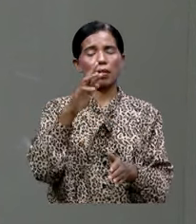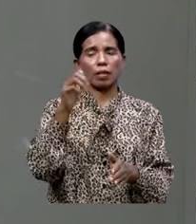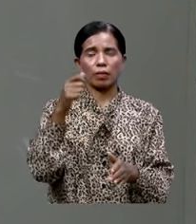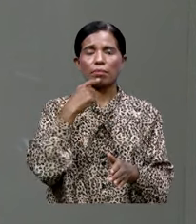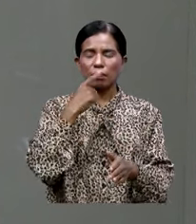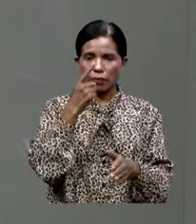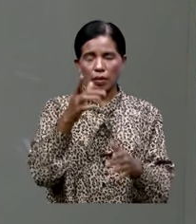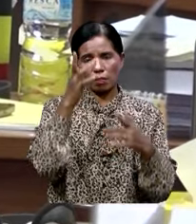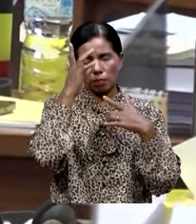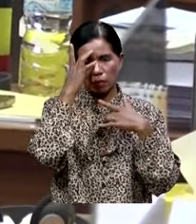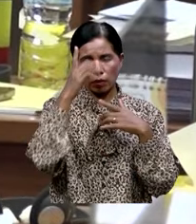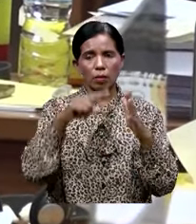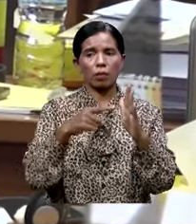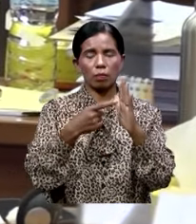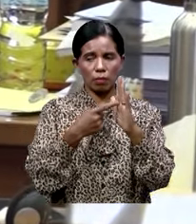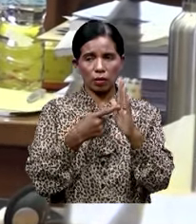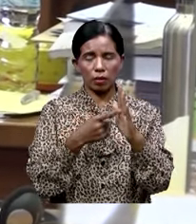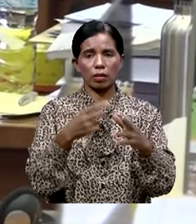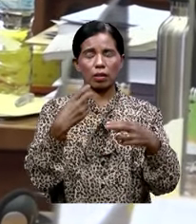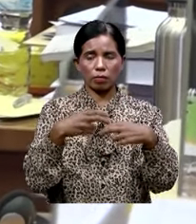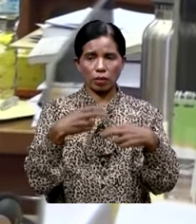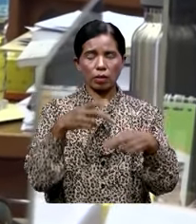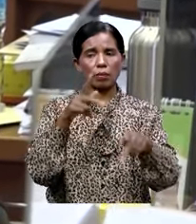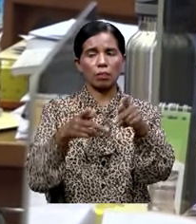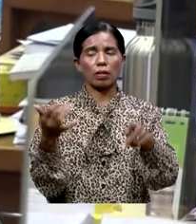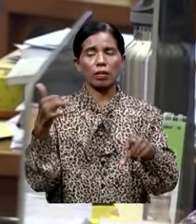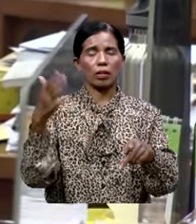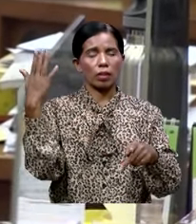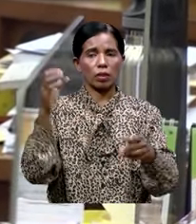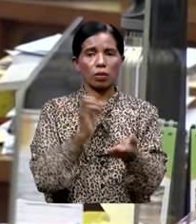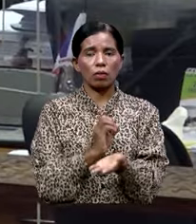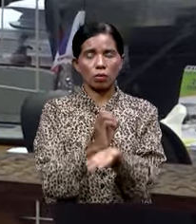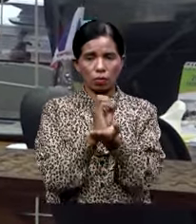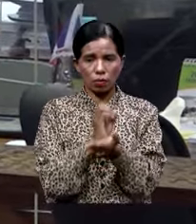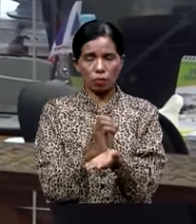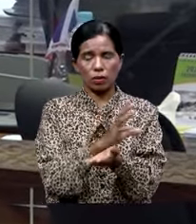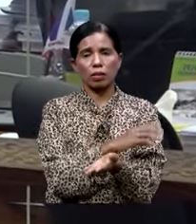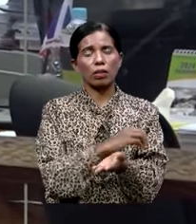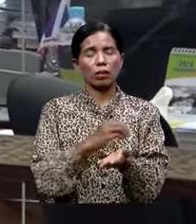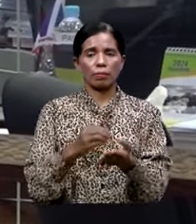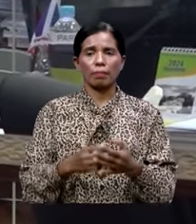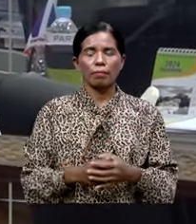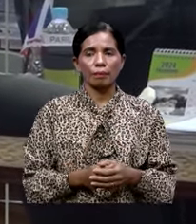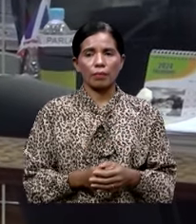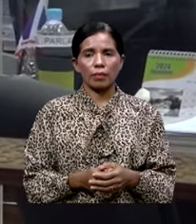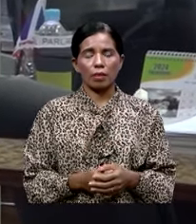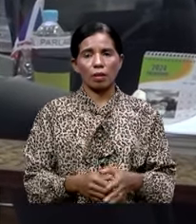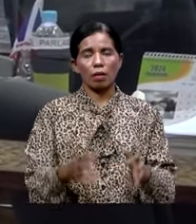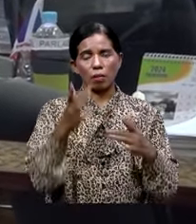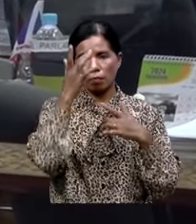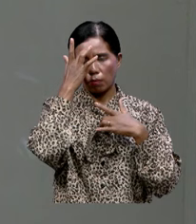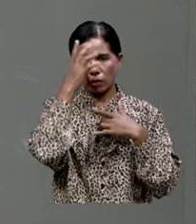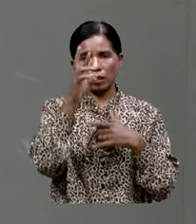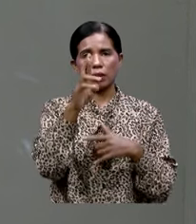THT-ten moras ne komesa sayona amiasa ba sidadang sira iha region administrativa espesial eku siambeno. Virus